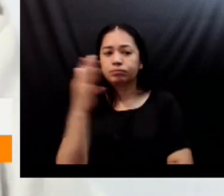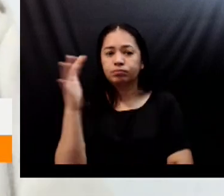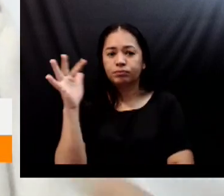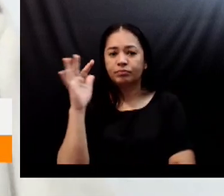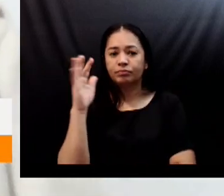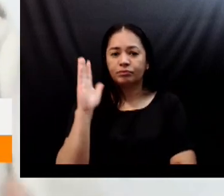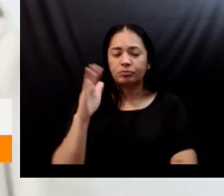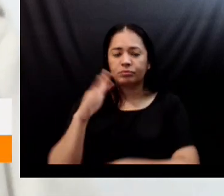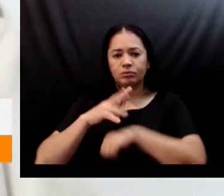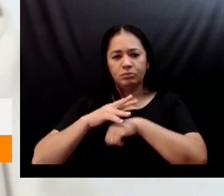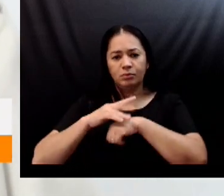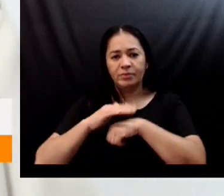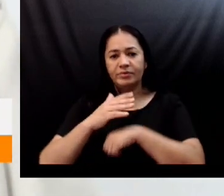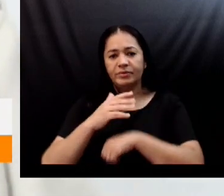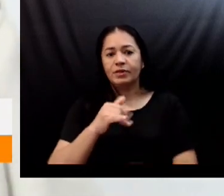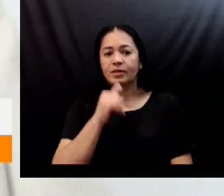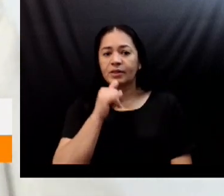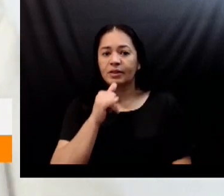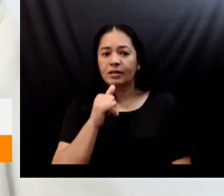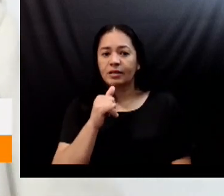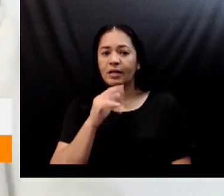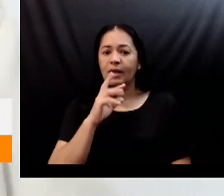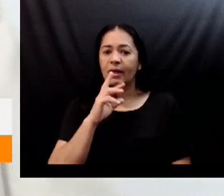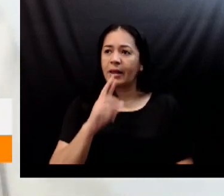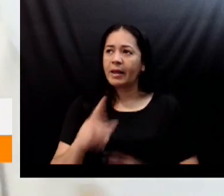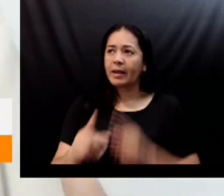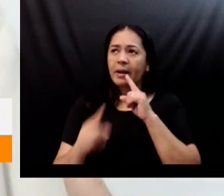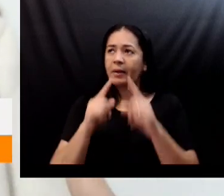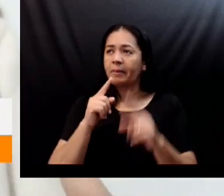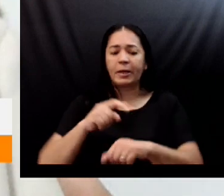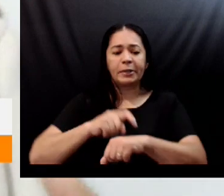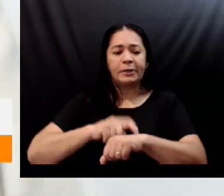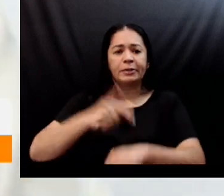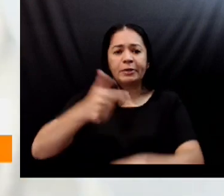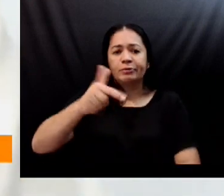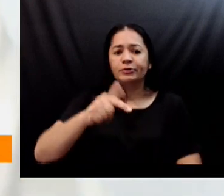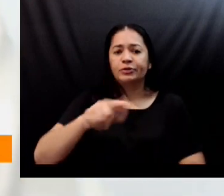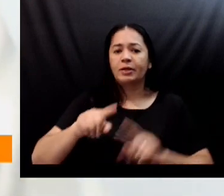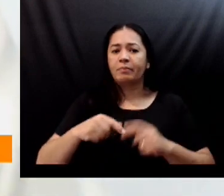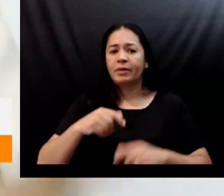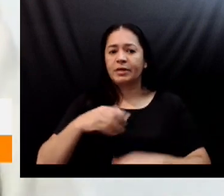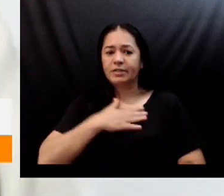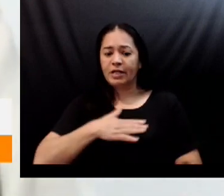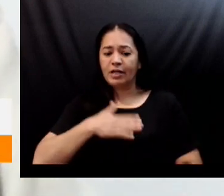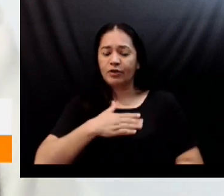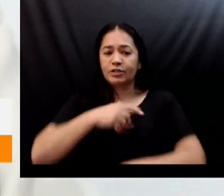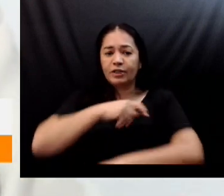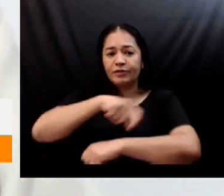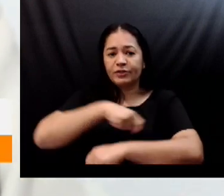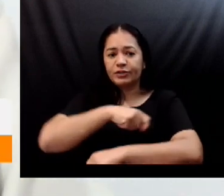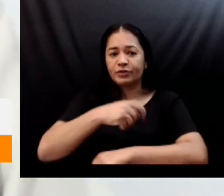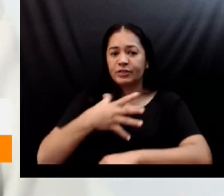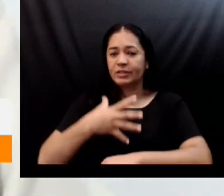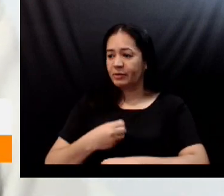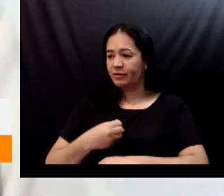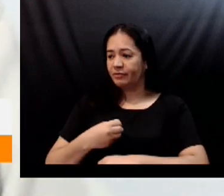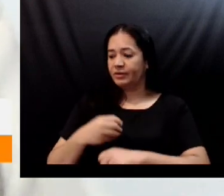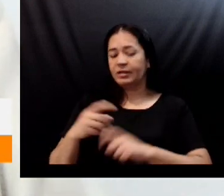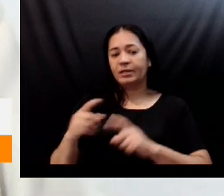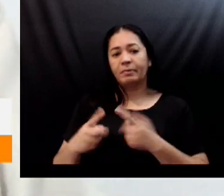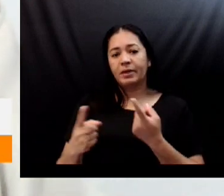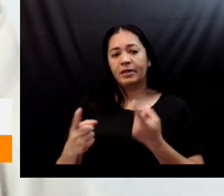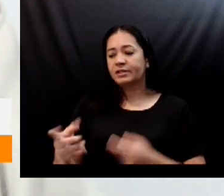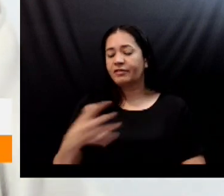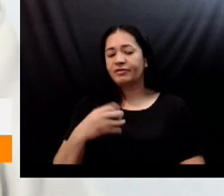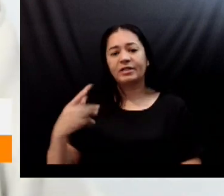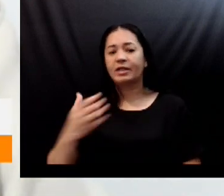ela reclamava que não tinha tempo e que ela gostava de cozinhar para a filha mesmo na correria, mas a filha não se alimentava, uma adolescente. Não comia